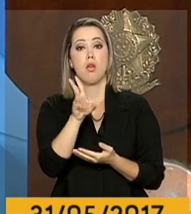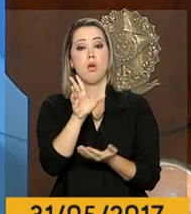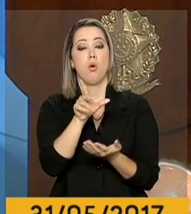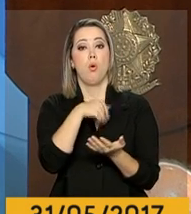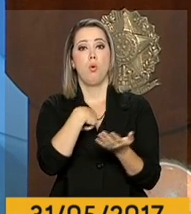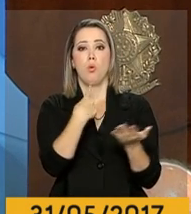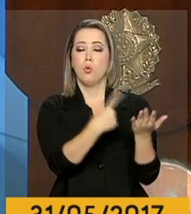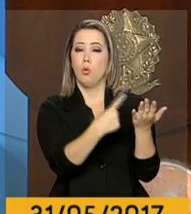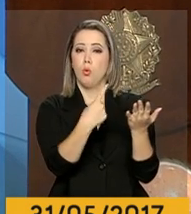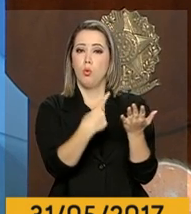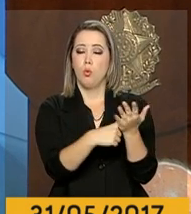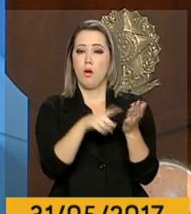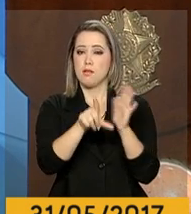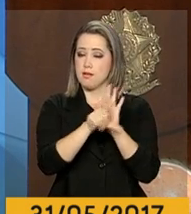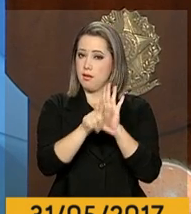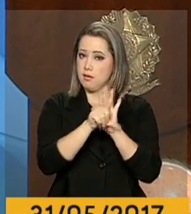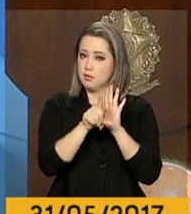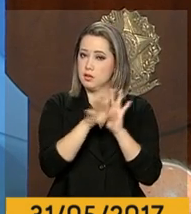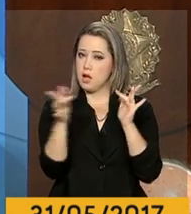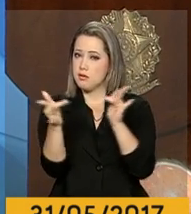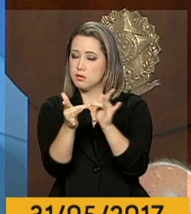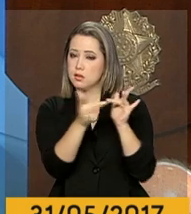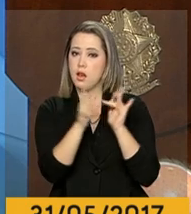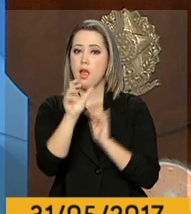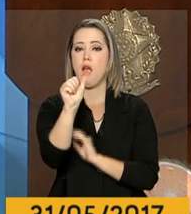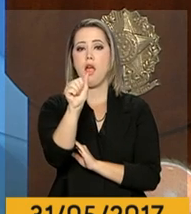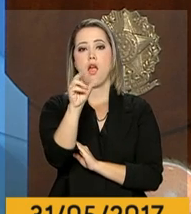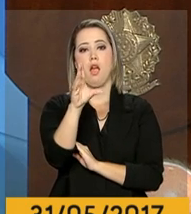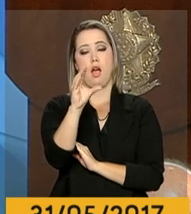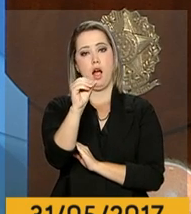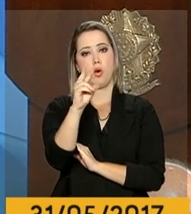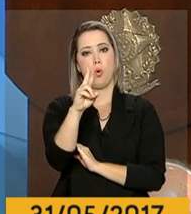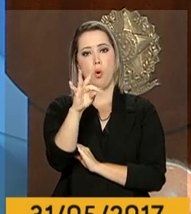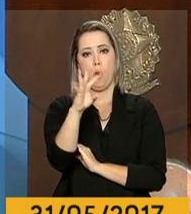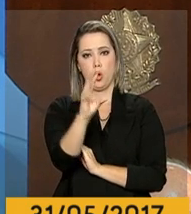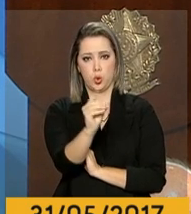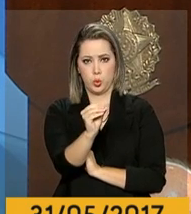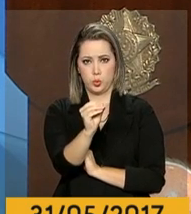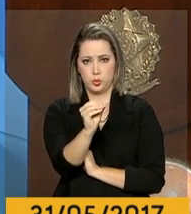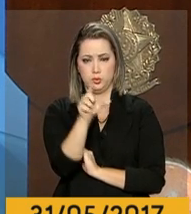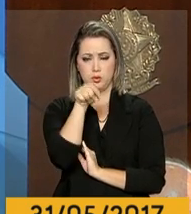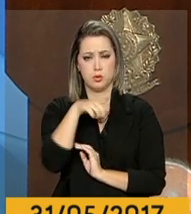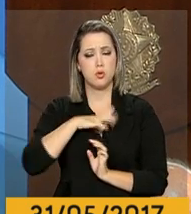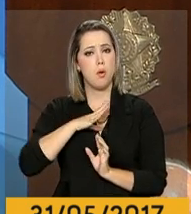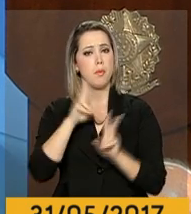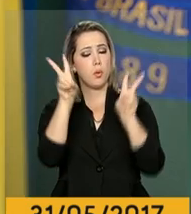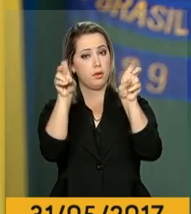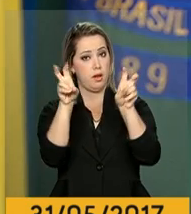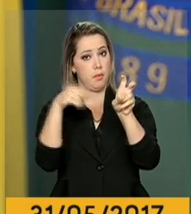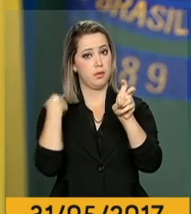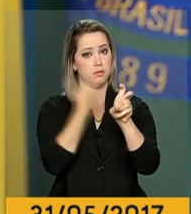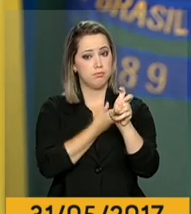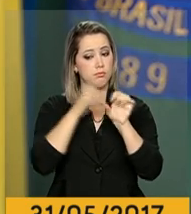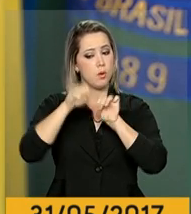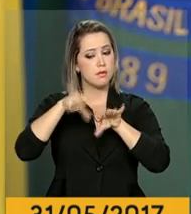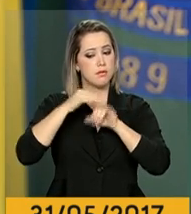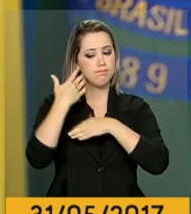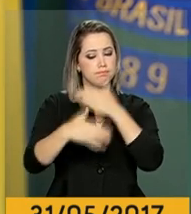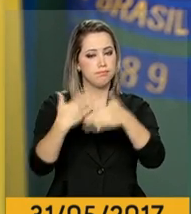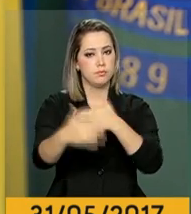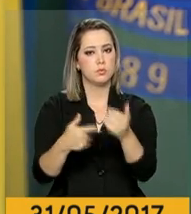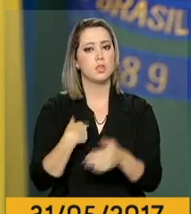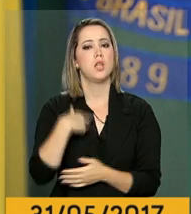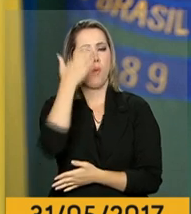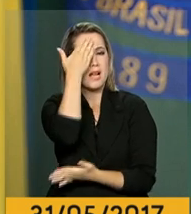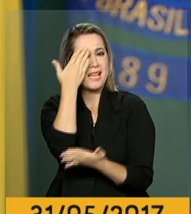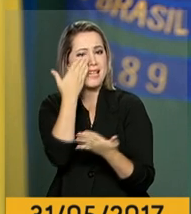do Supremo Tribunal Federal sobre os temas que nós versaremos ao longo do tempo, e eu tenho absoluta